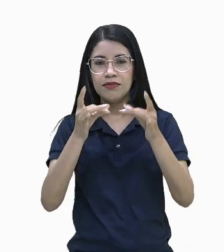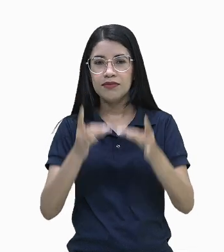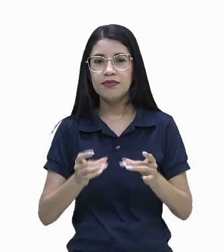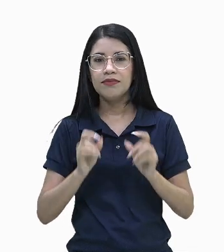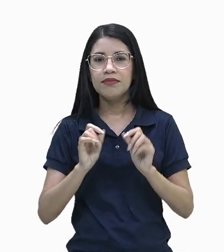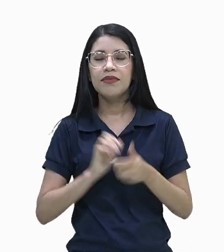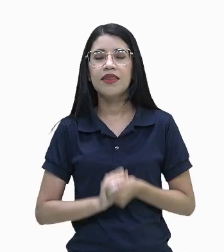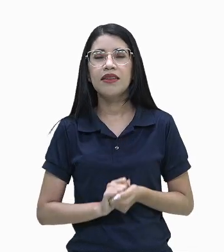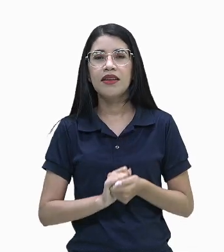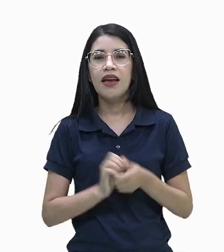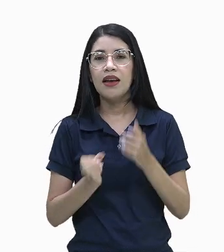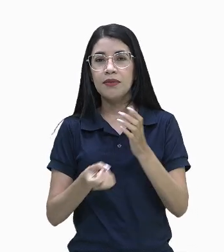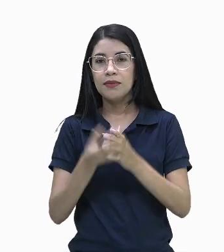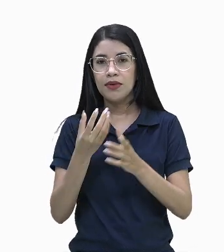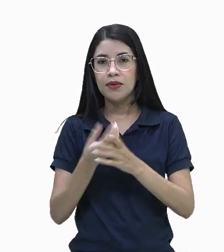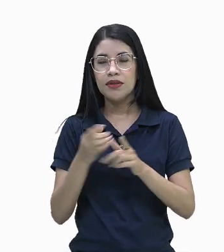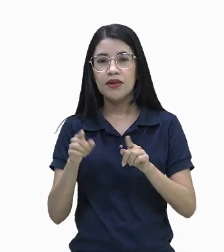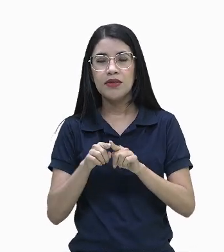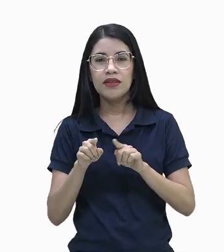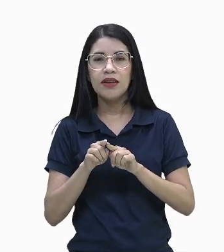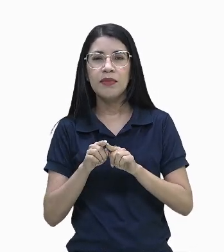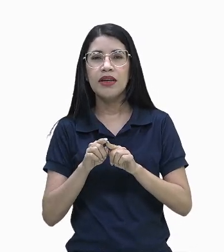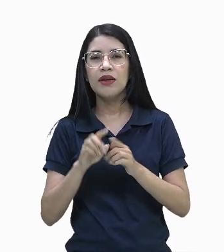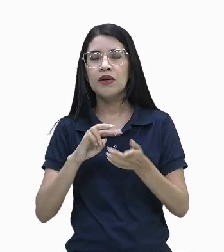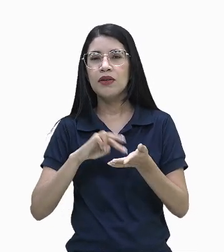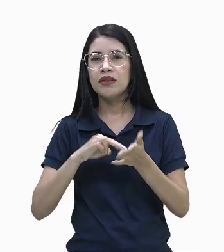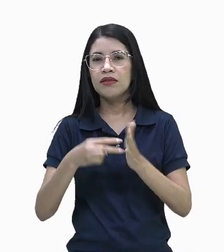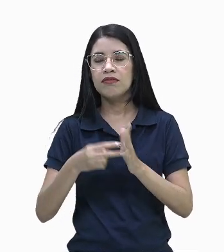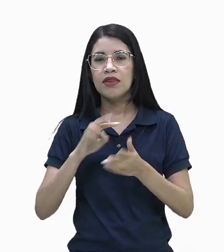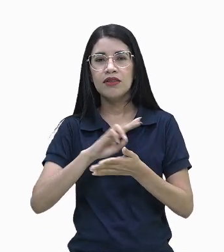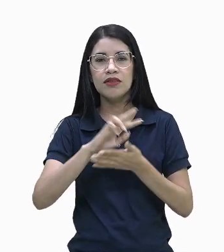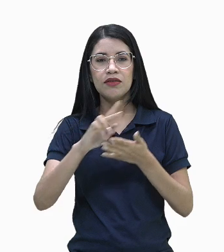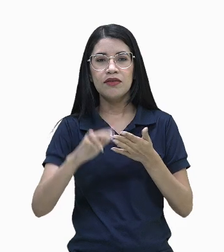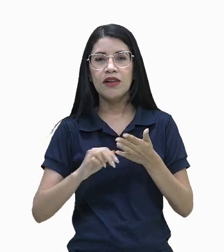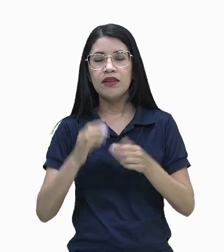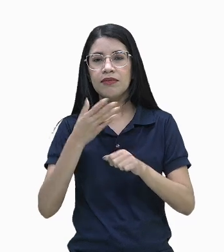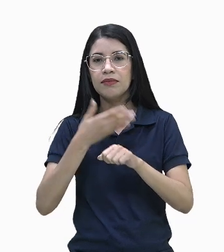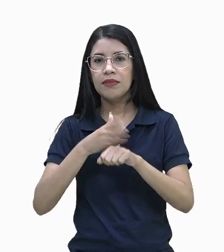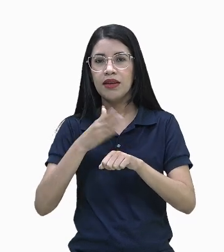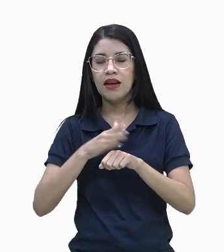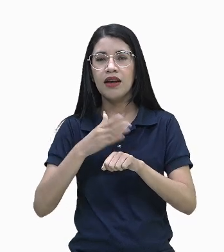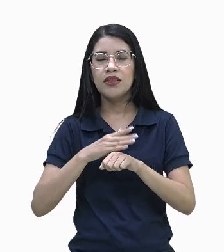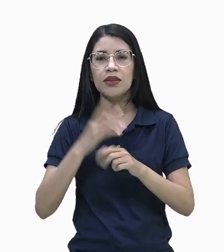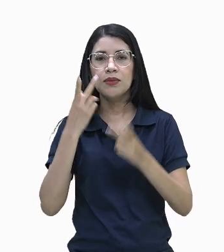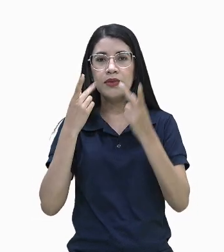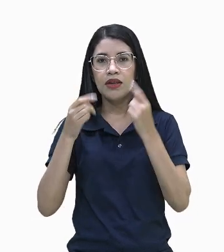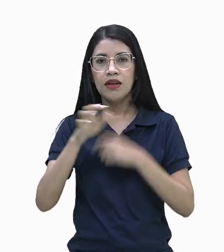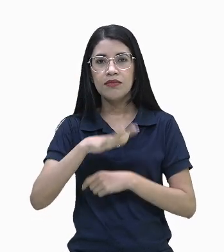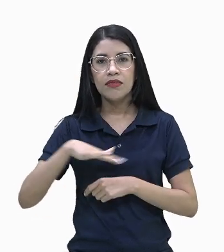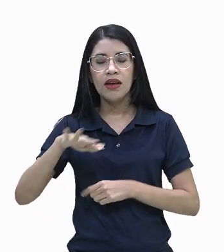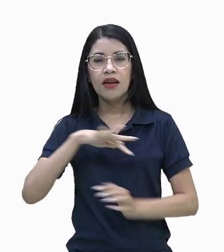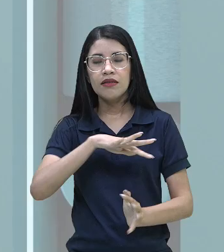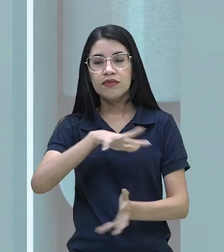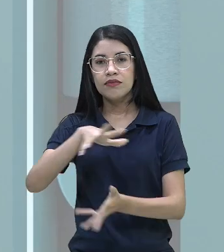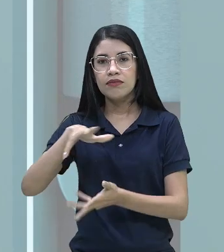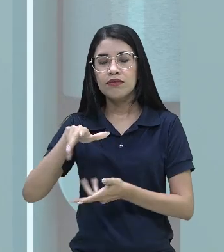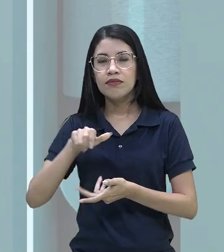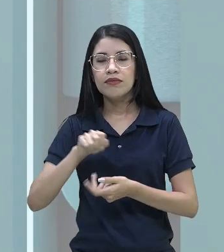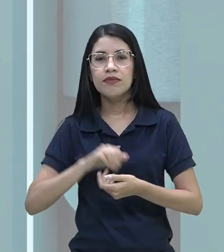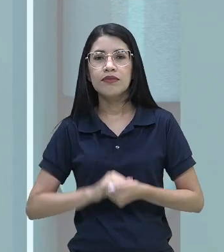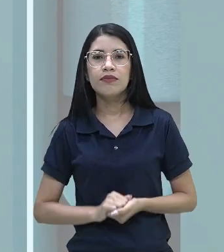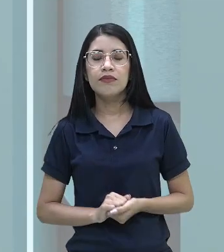os processos de produção e negociação de sentido nas práticas do teatro em âmbito